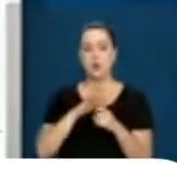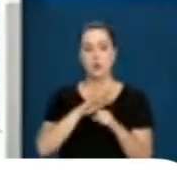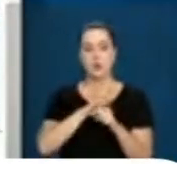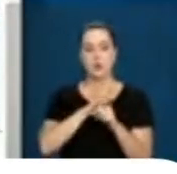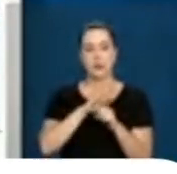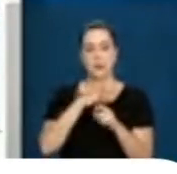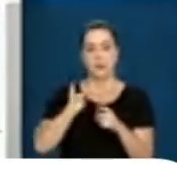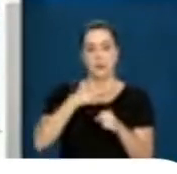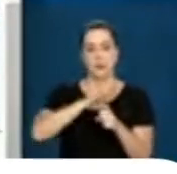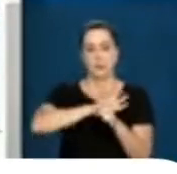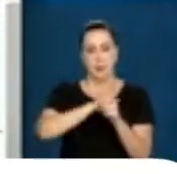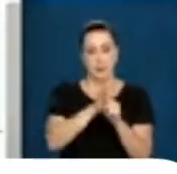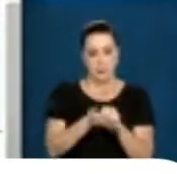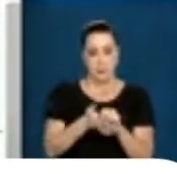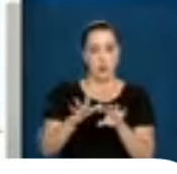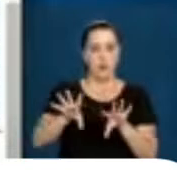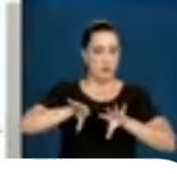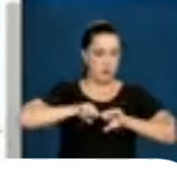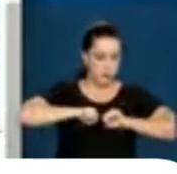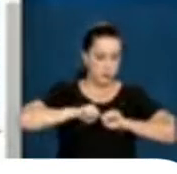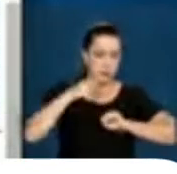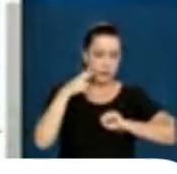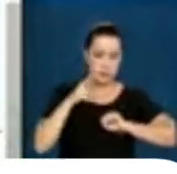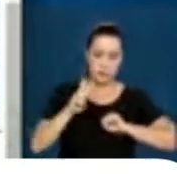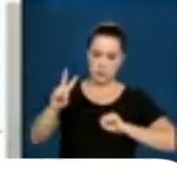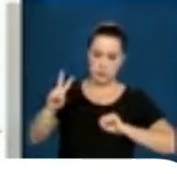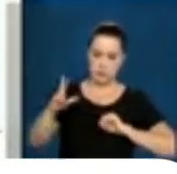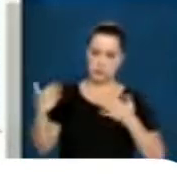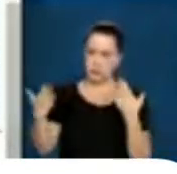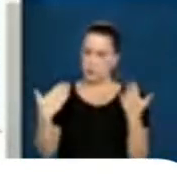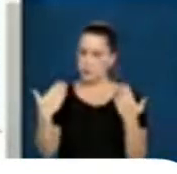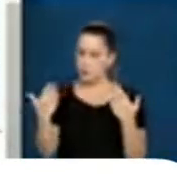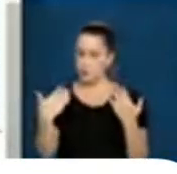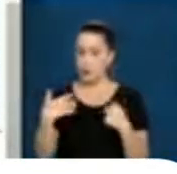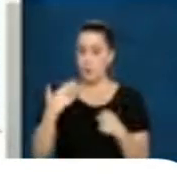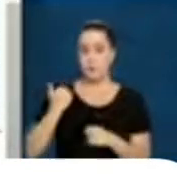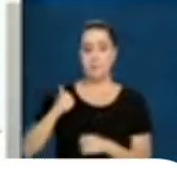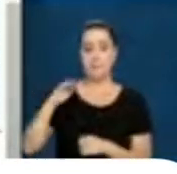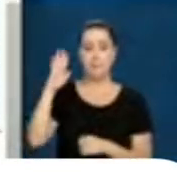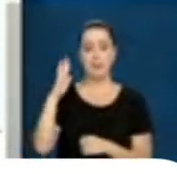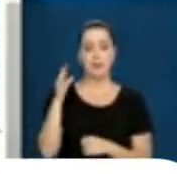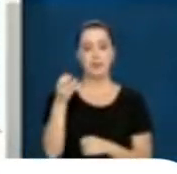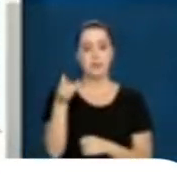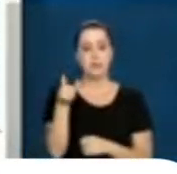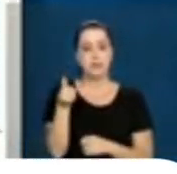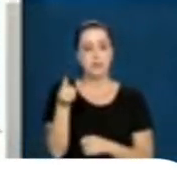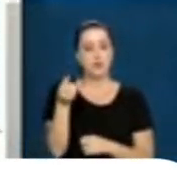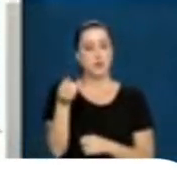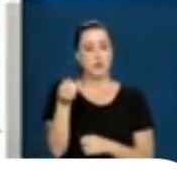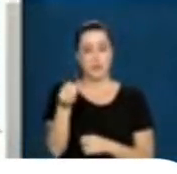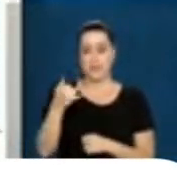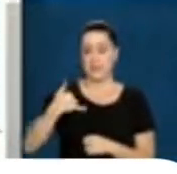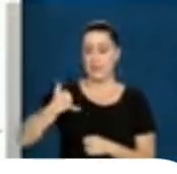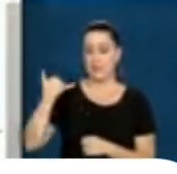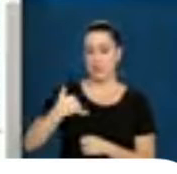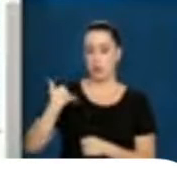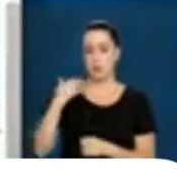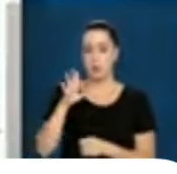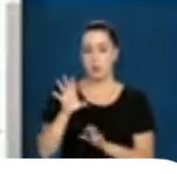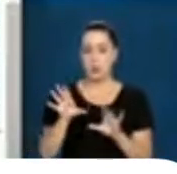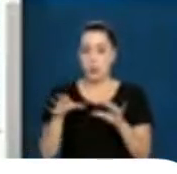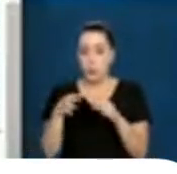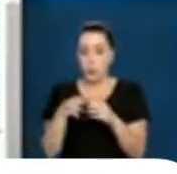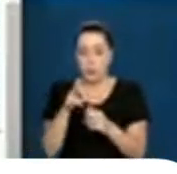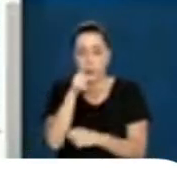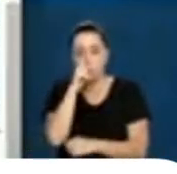maior proporção ainda se observa em pessoas com mais de 60 anos. E dos grupos de risco,